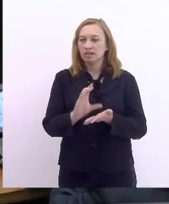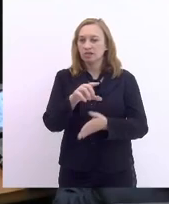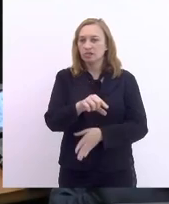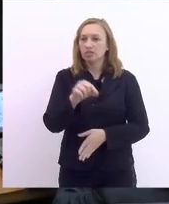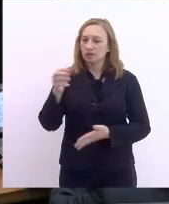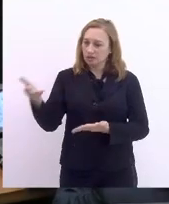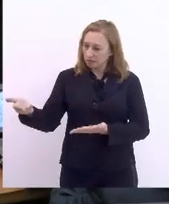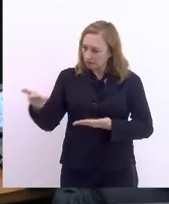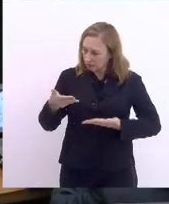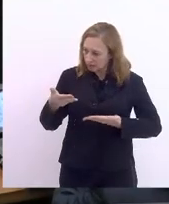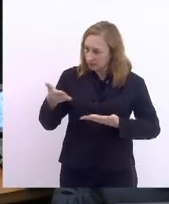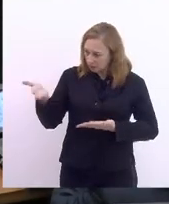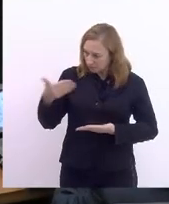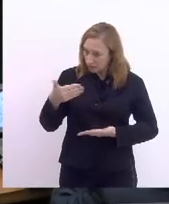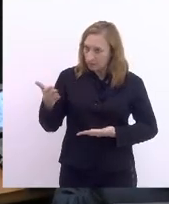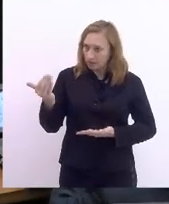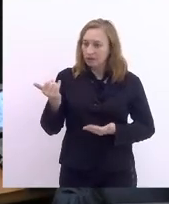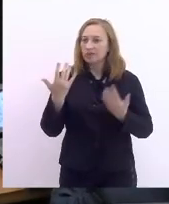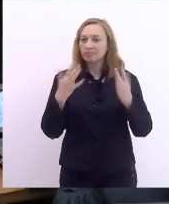né